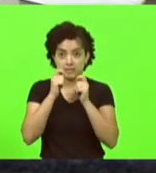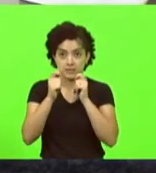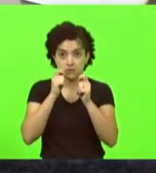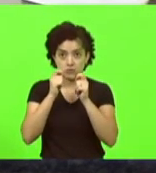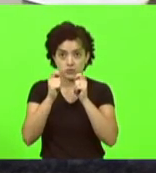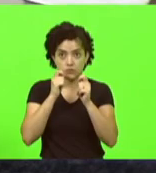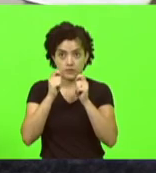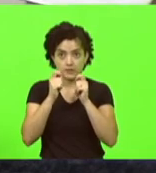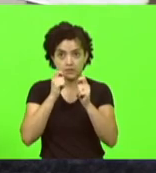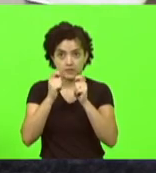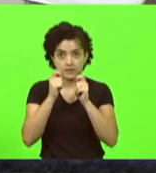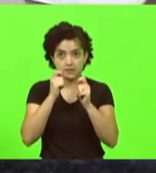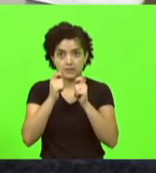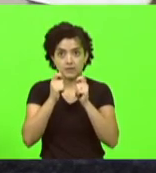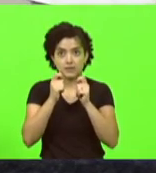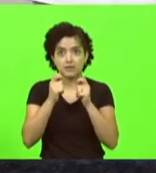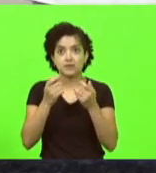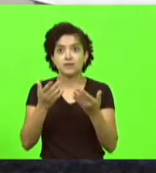seja mais